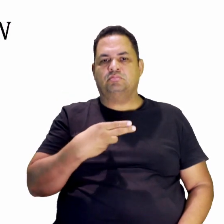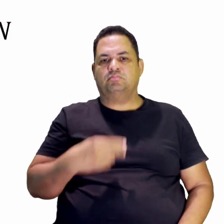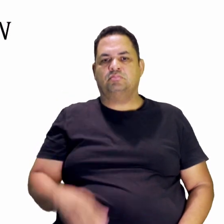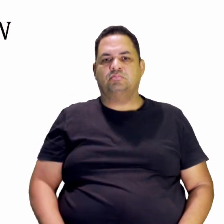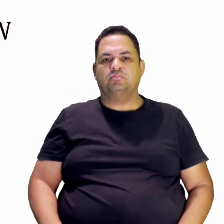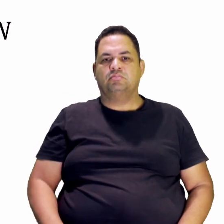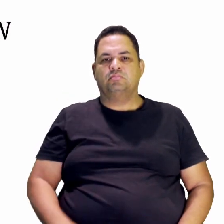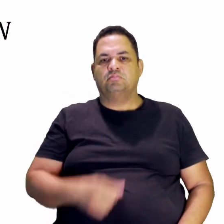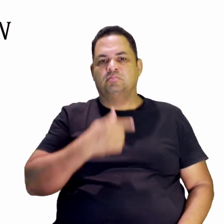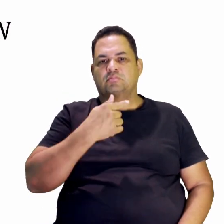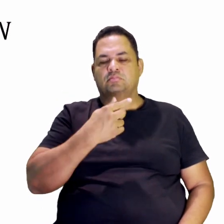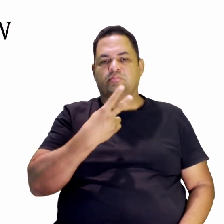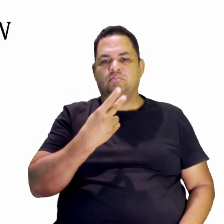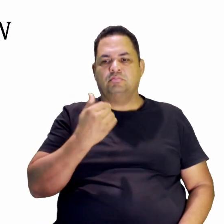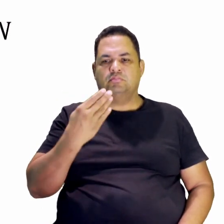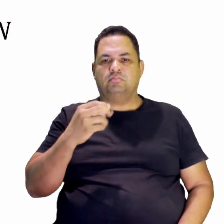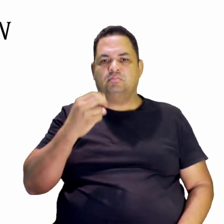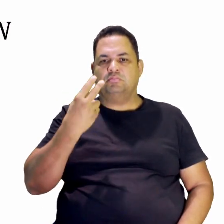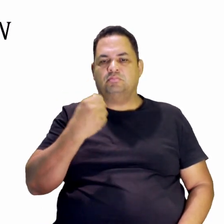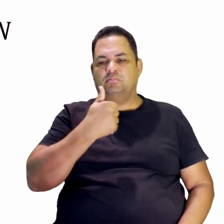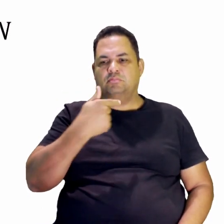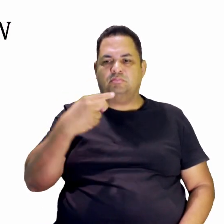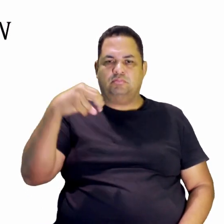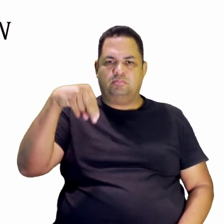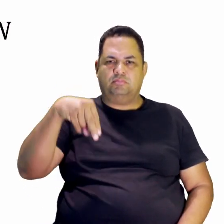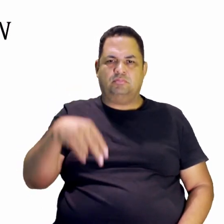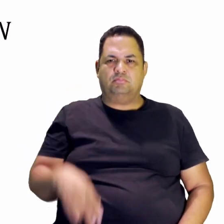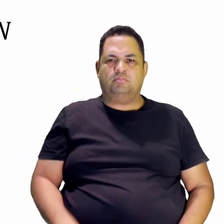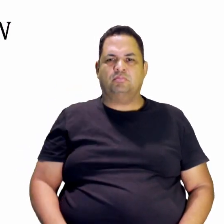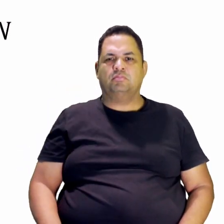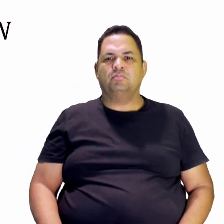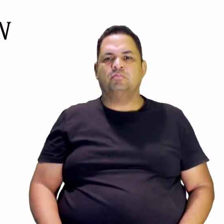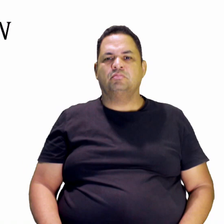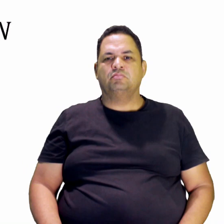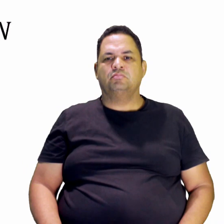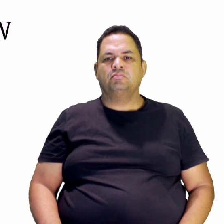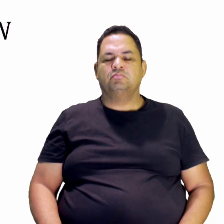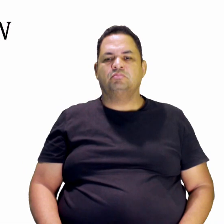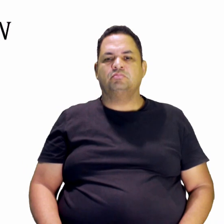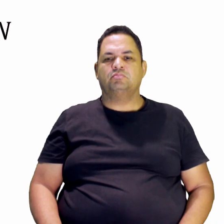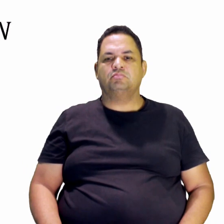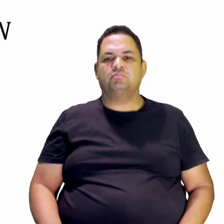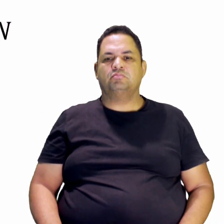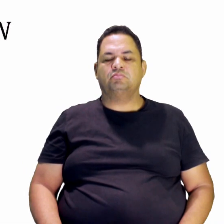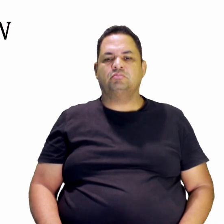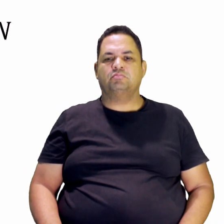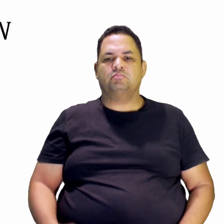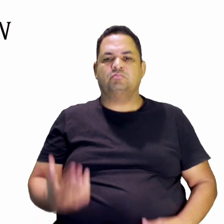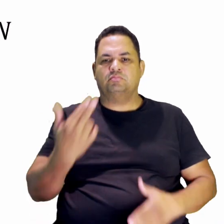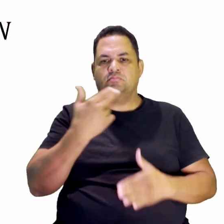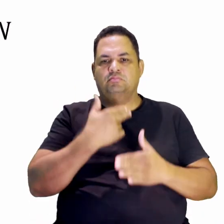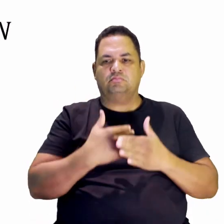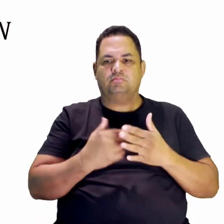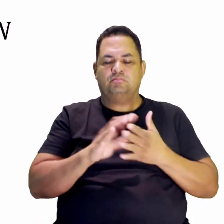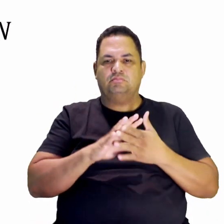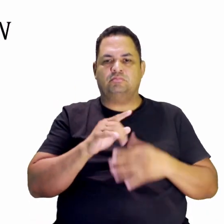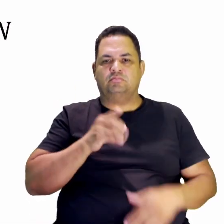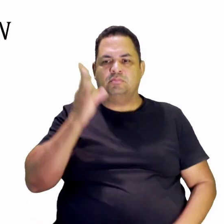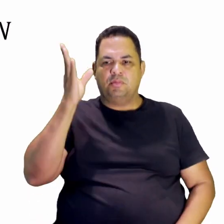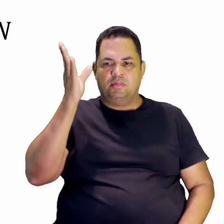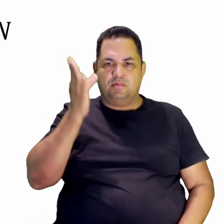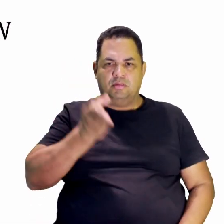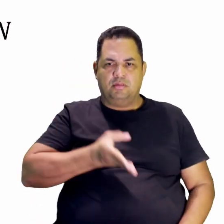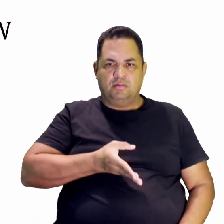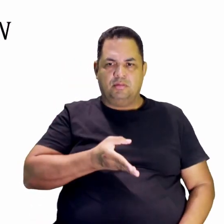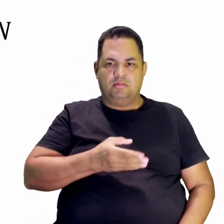newton e F24, 12 newton, né? Olha aí, graficamente, nós vamos ter oblíqua, uma